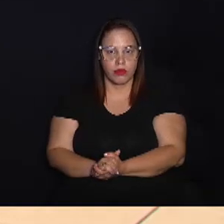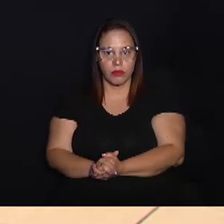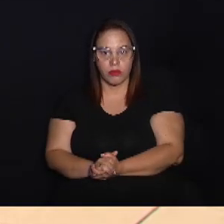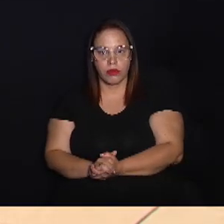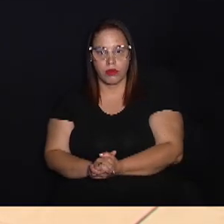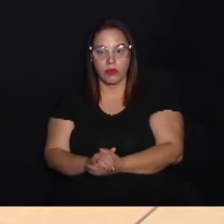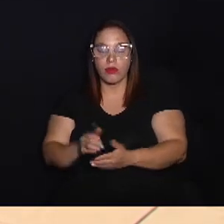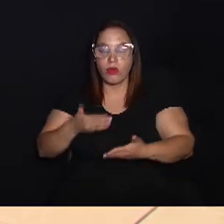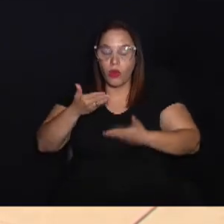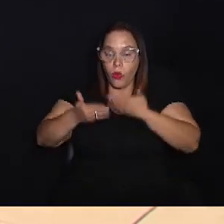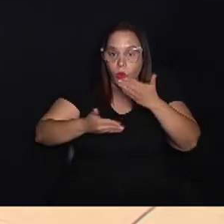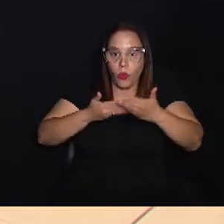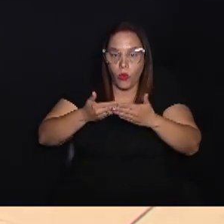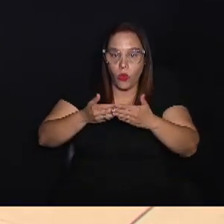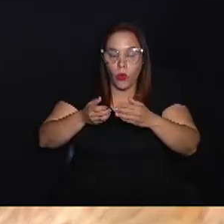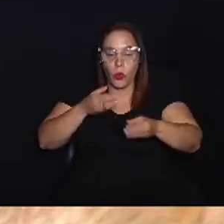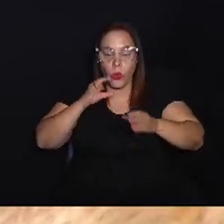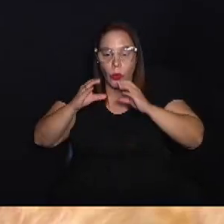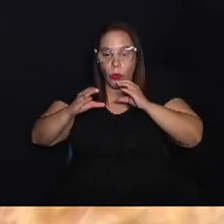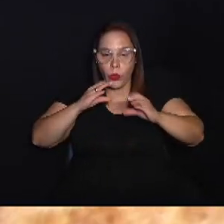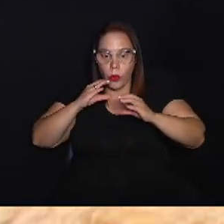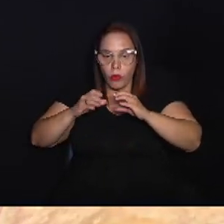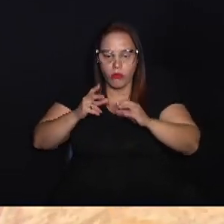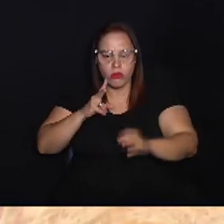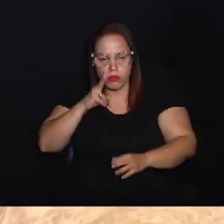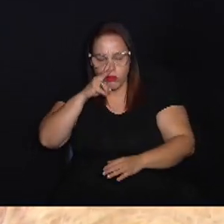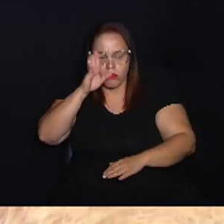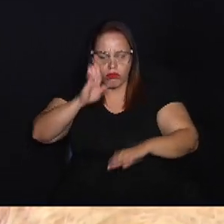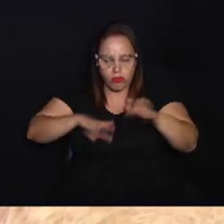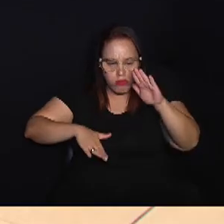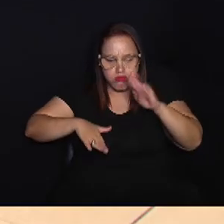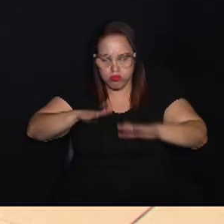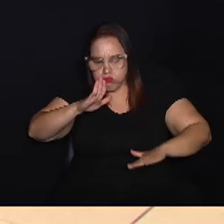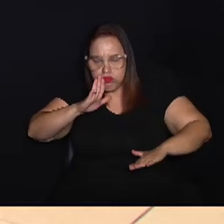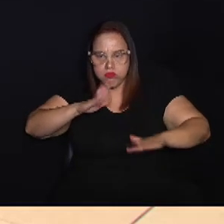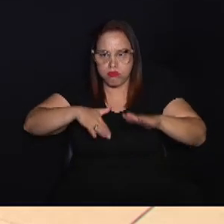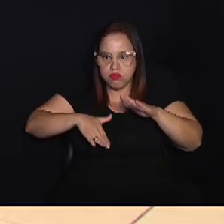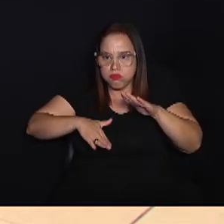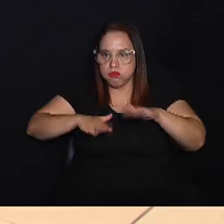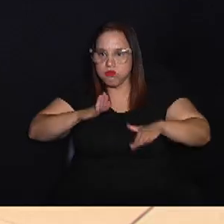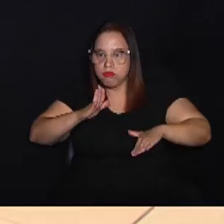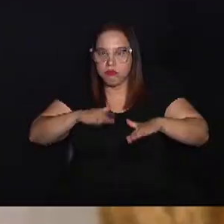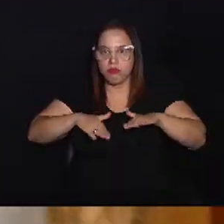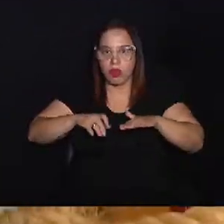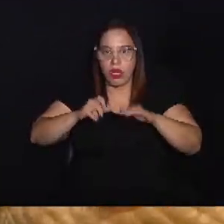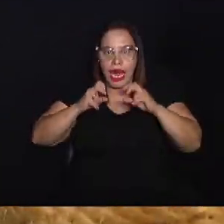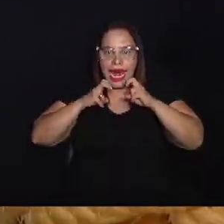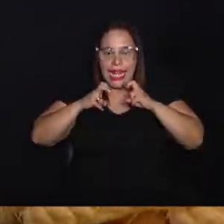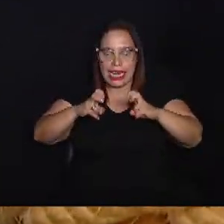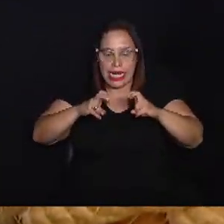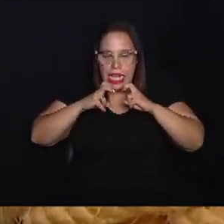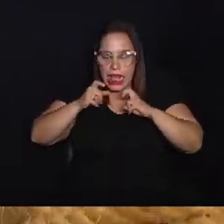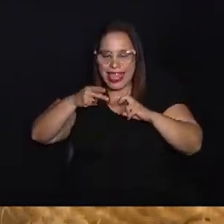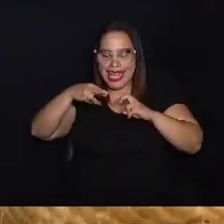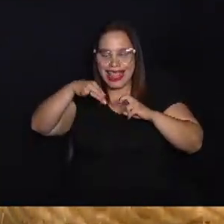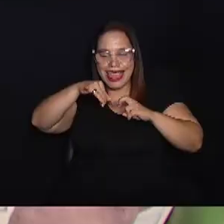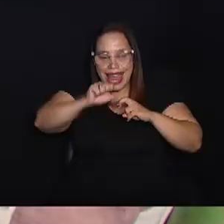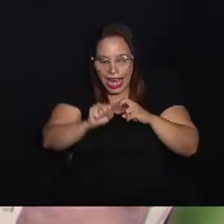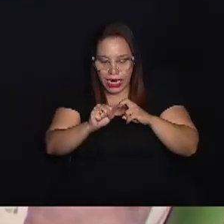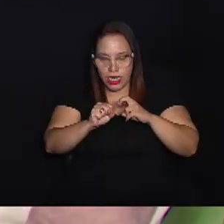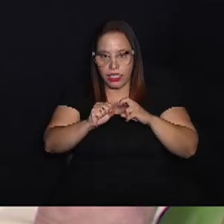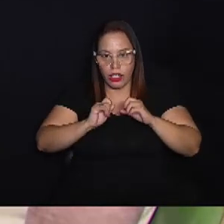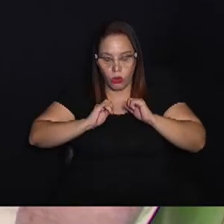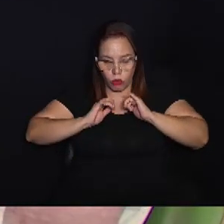É através do coro de crianças e da força da batida de pequenas mãos que o grito de Dandara dos Palmares